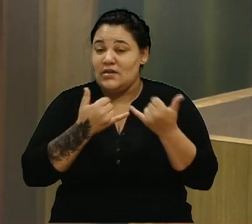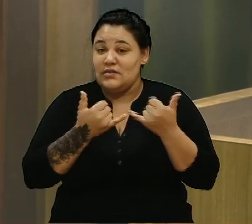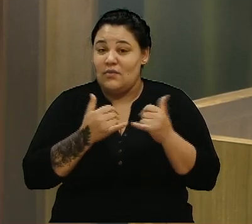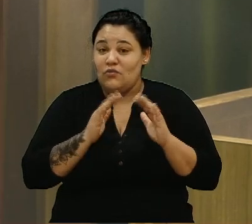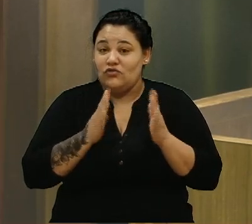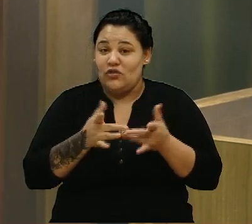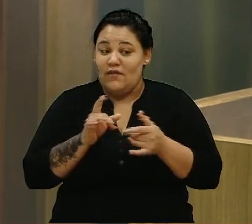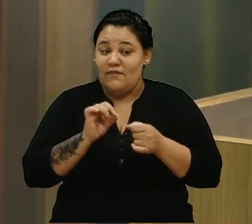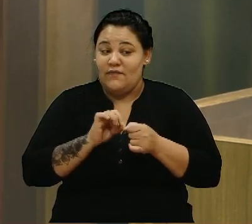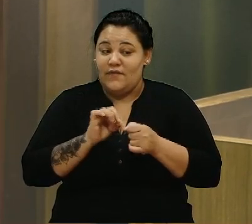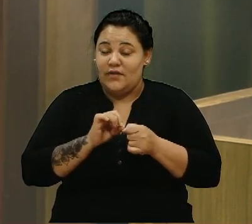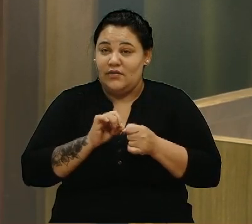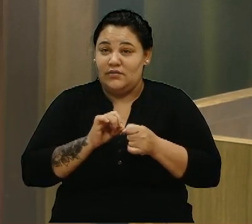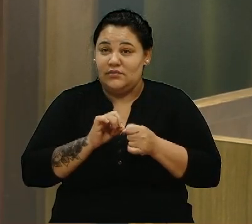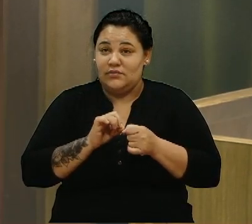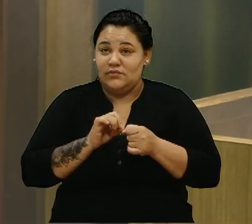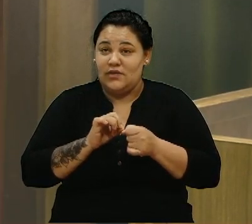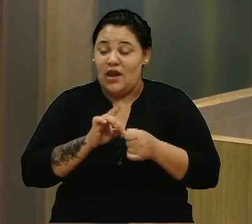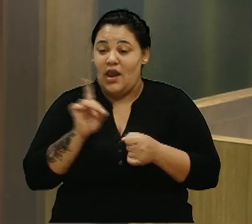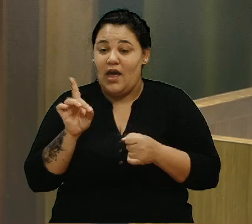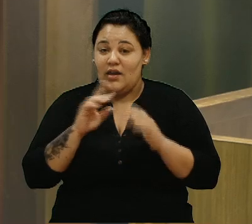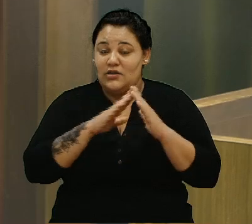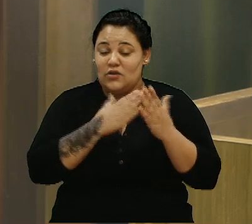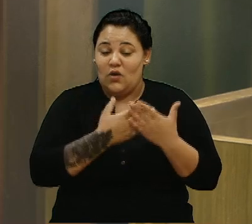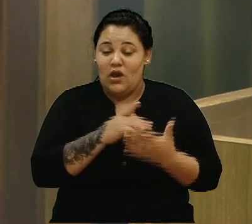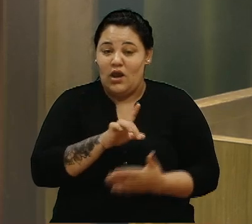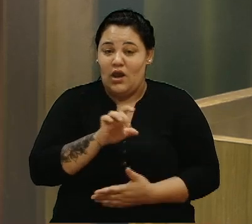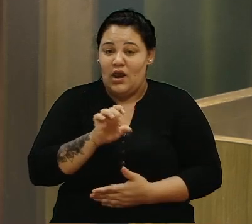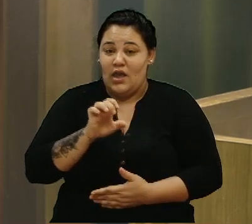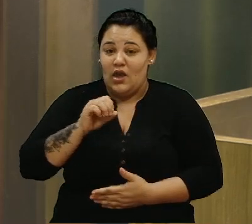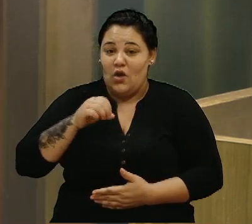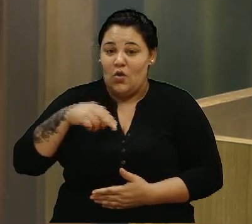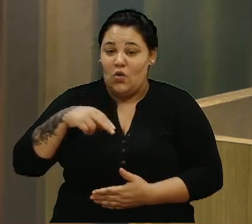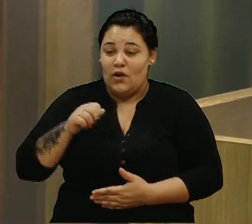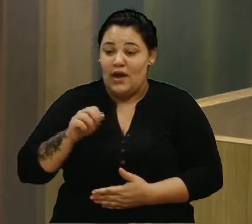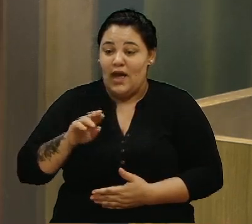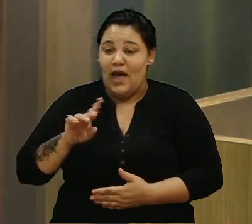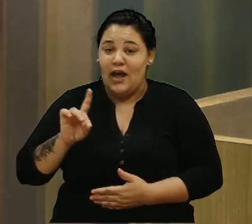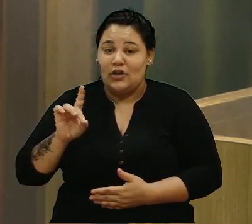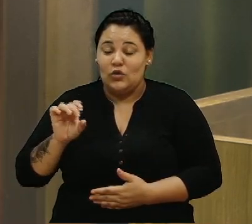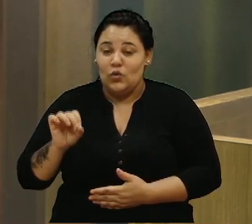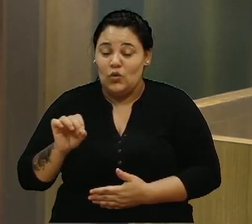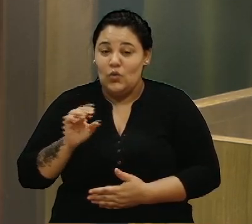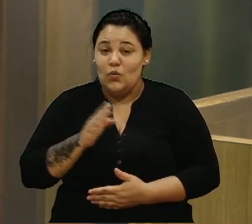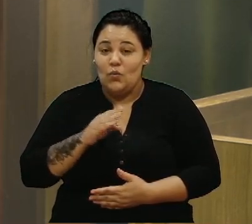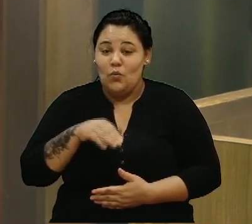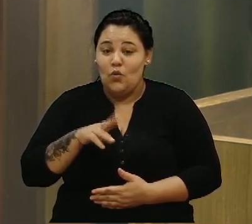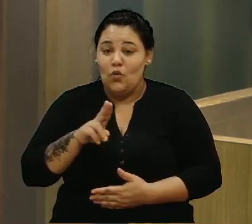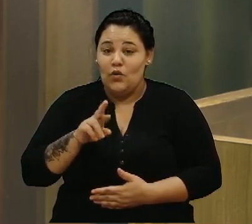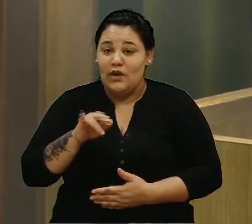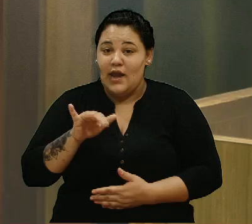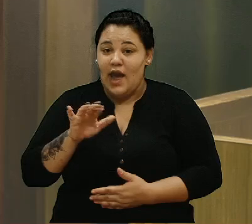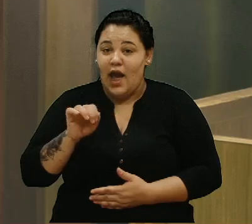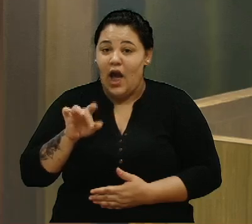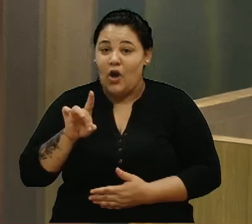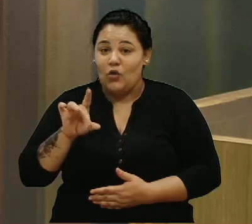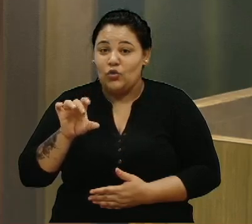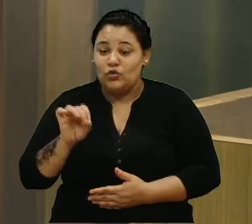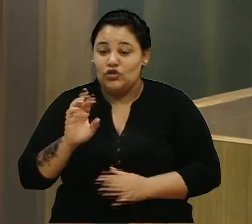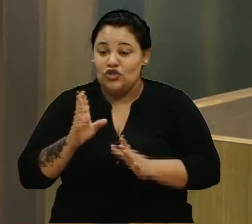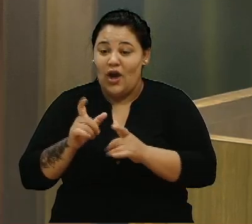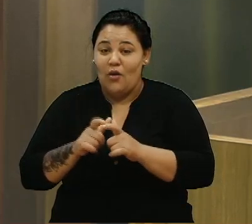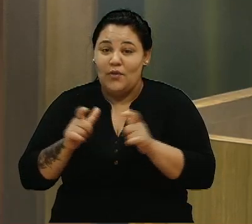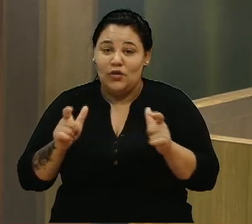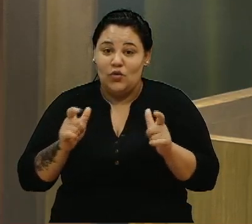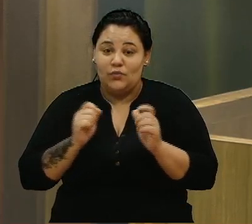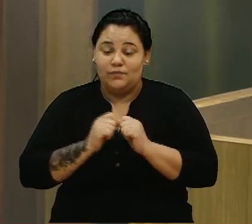feito lá no Leonardo Murialdo. O Leonardo Murialdo é um caso que foi ampliada. E já começa defasada porque tem